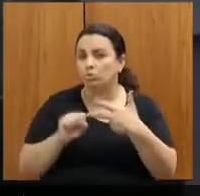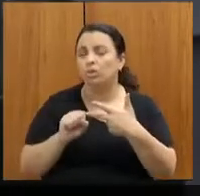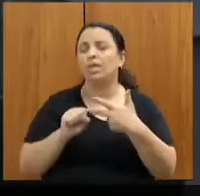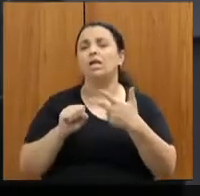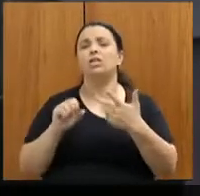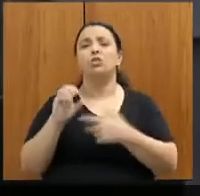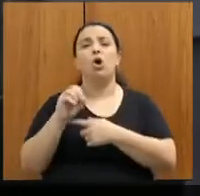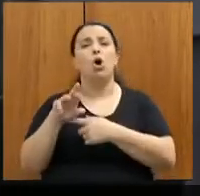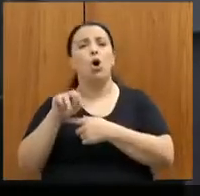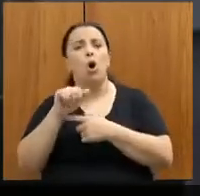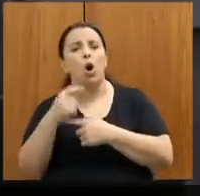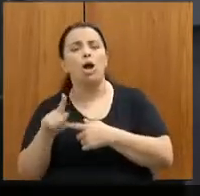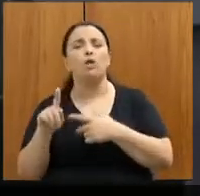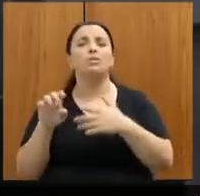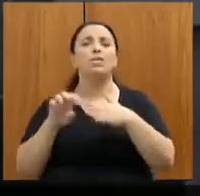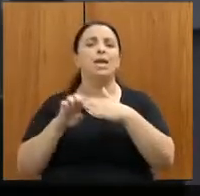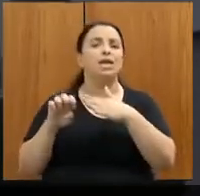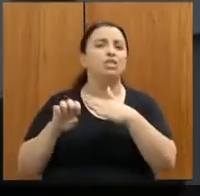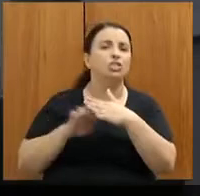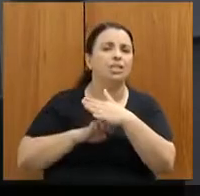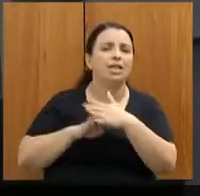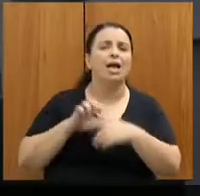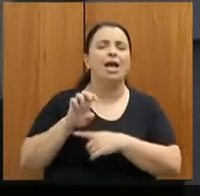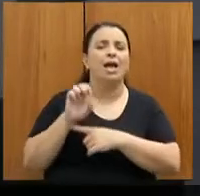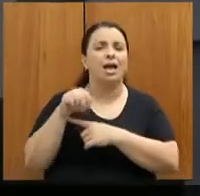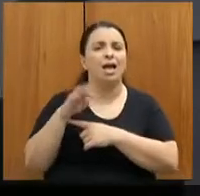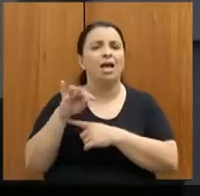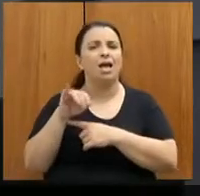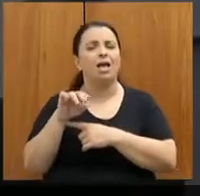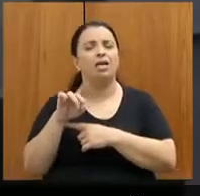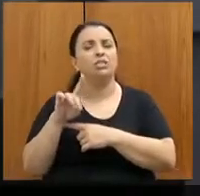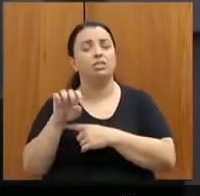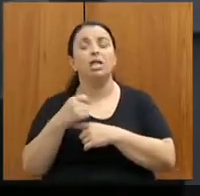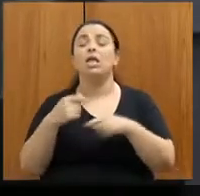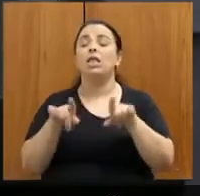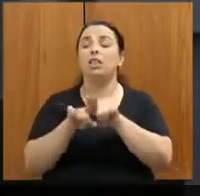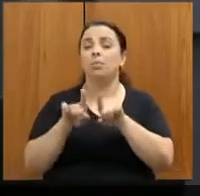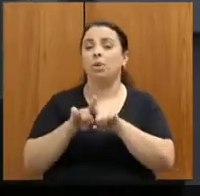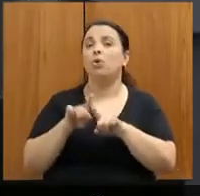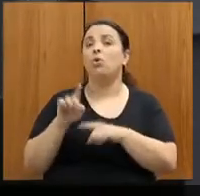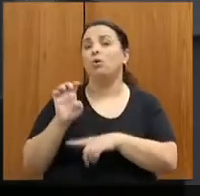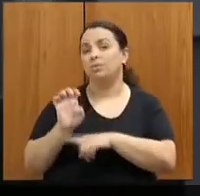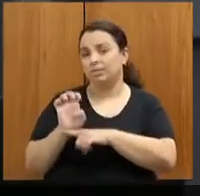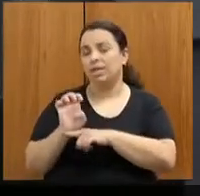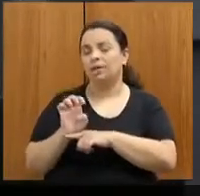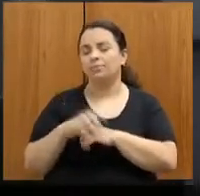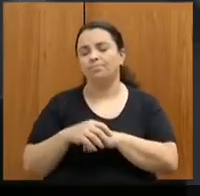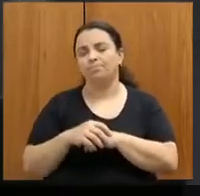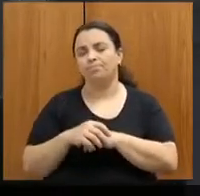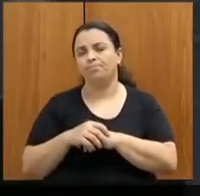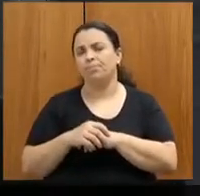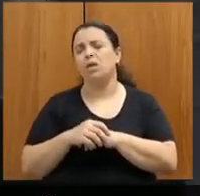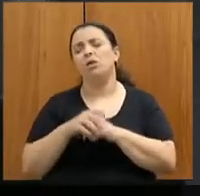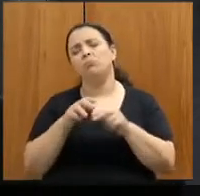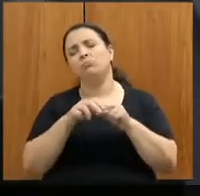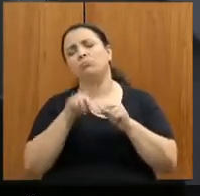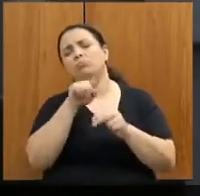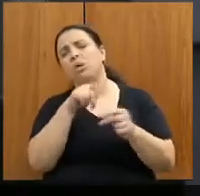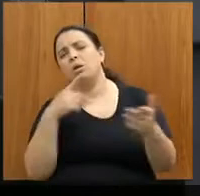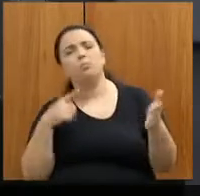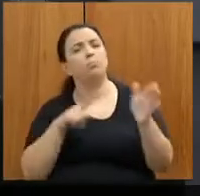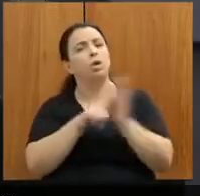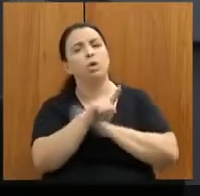entidades e as funções do Estado de forma Universal um relação ao estado dessa forma gostaria de saber de vossa